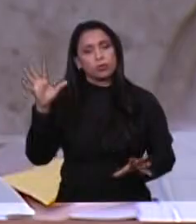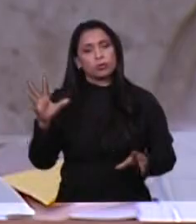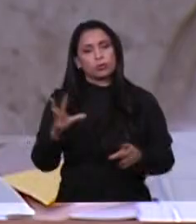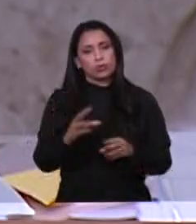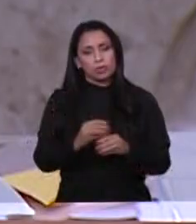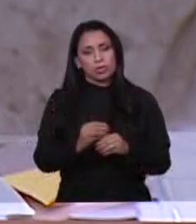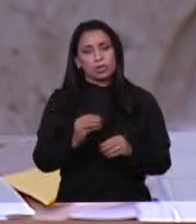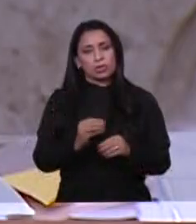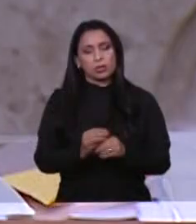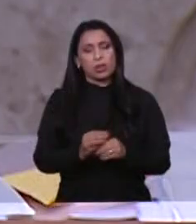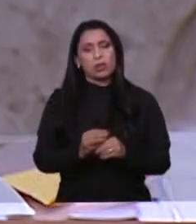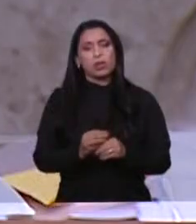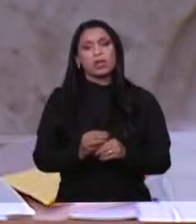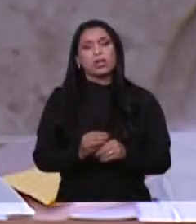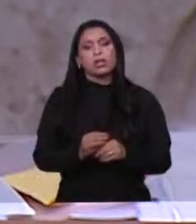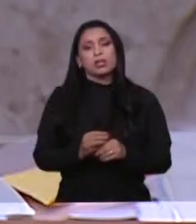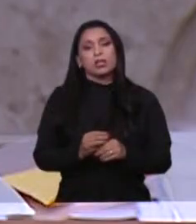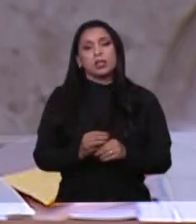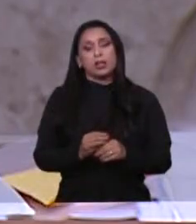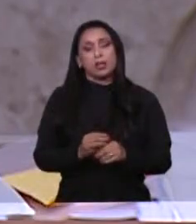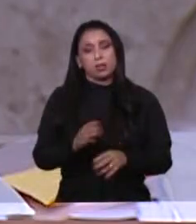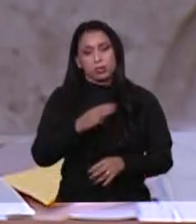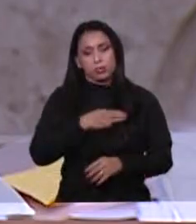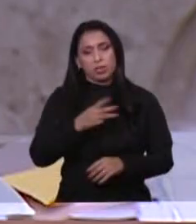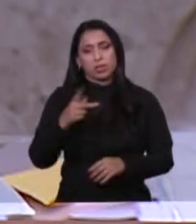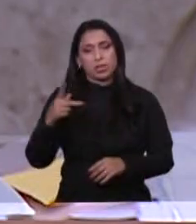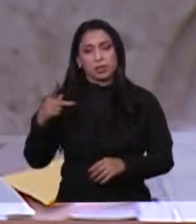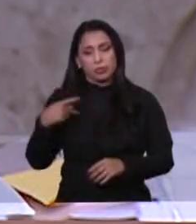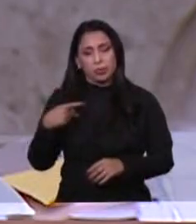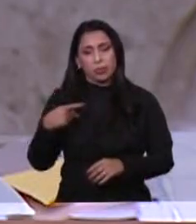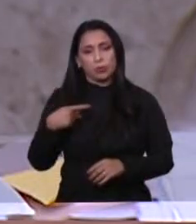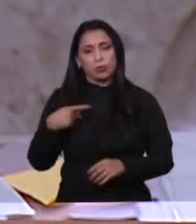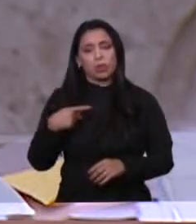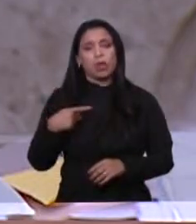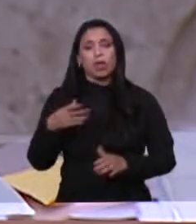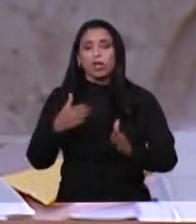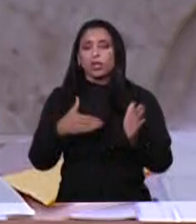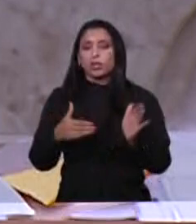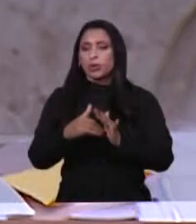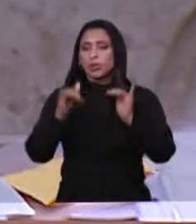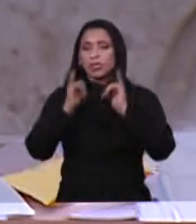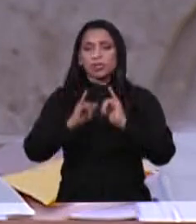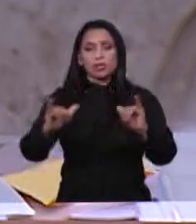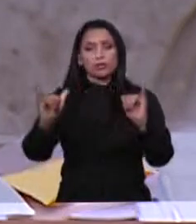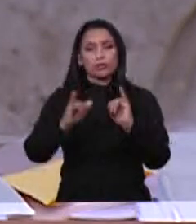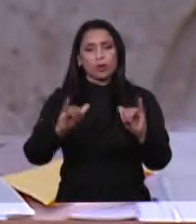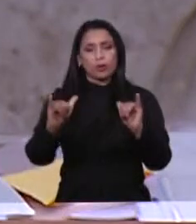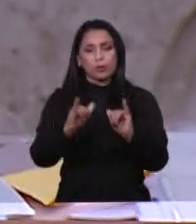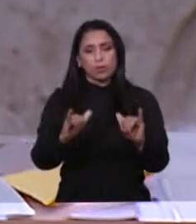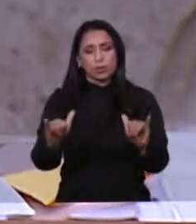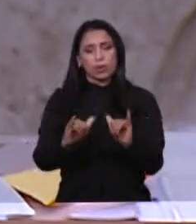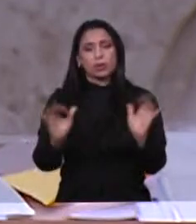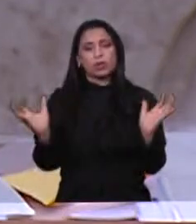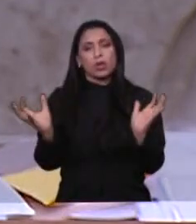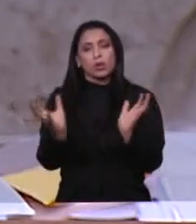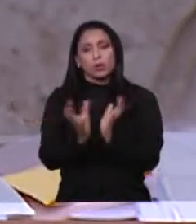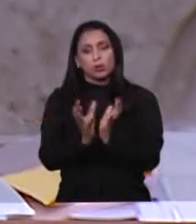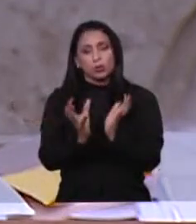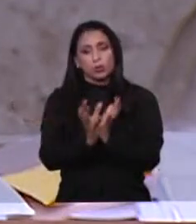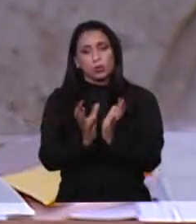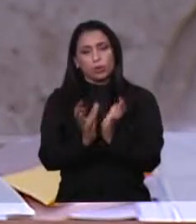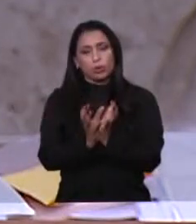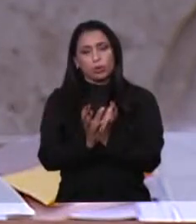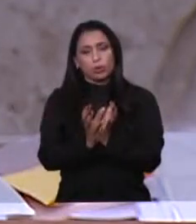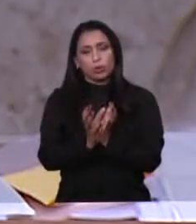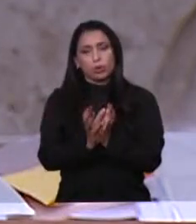interventor federal e por outros elementos informativos que ele integrava o grupo autodenominado